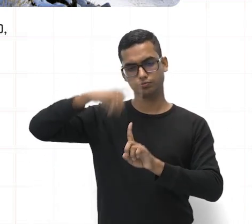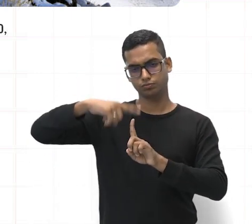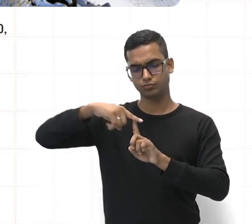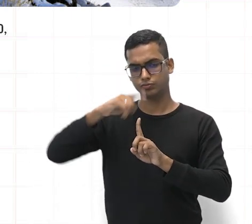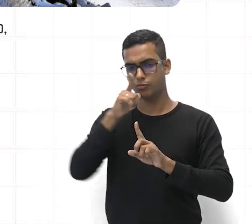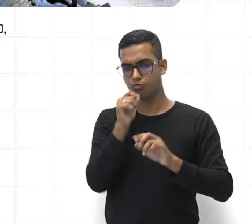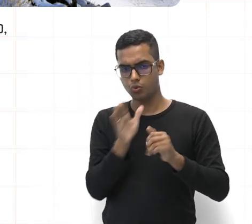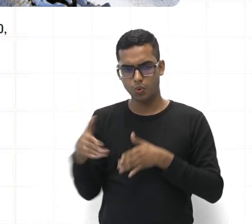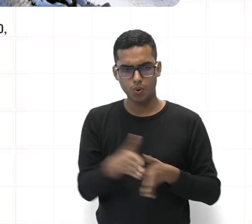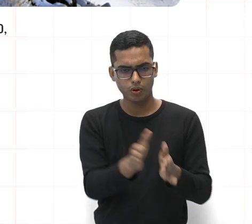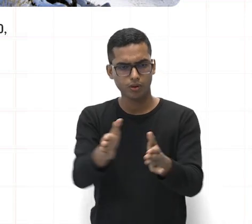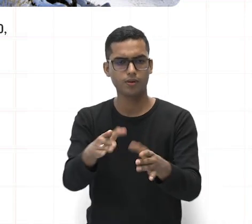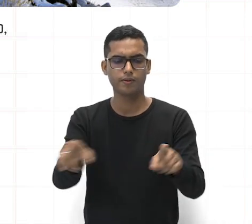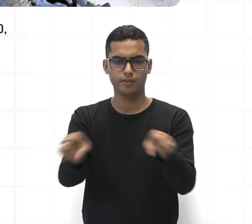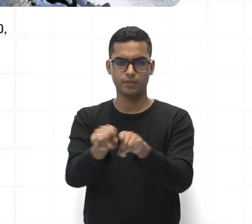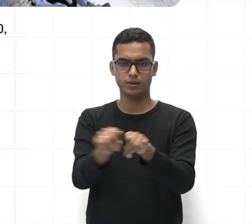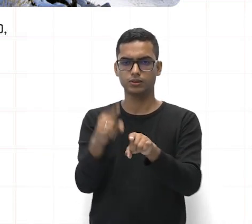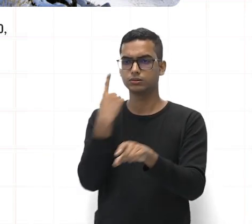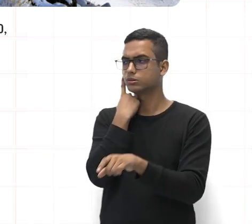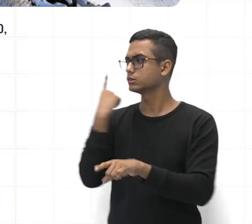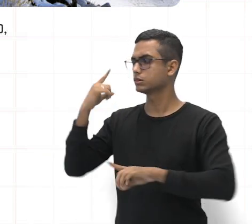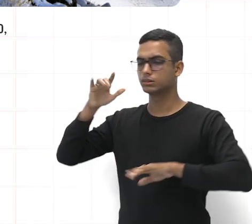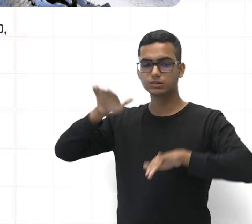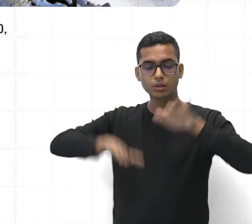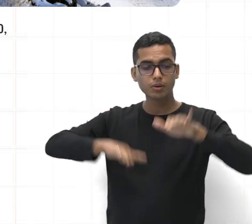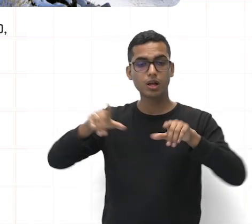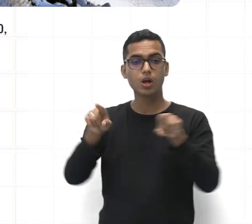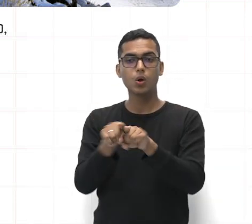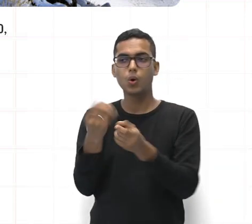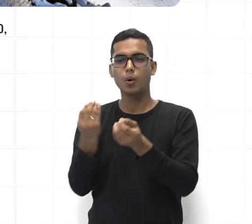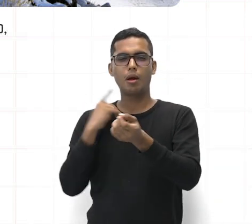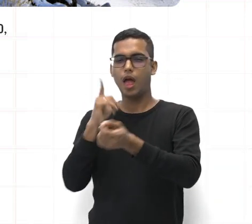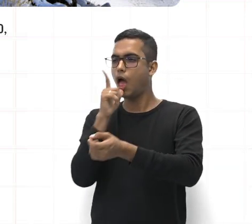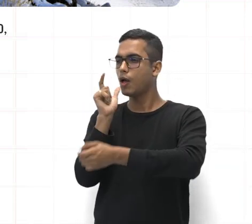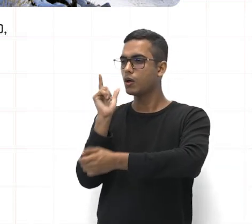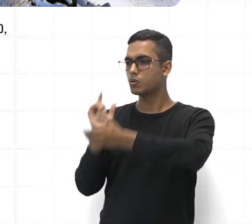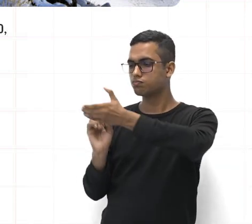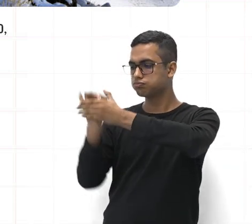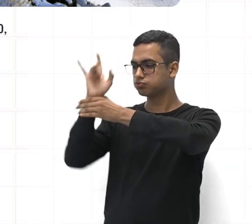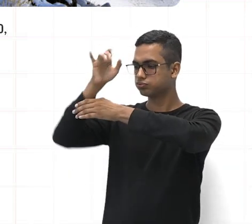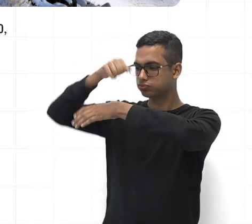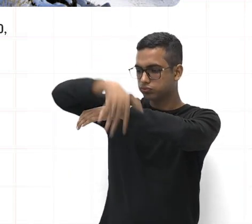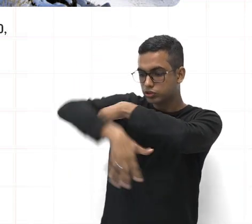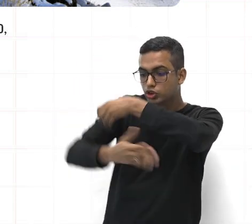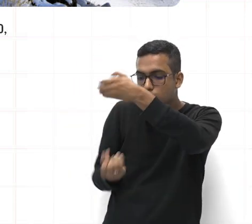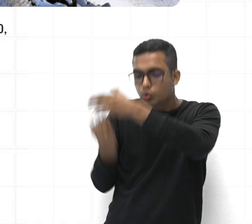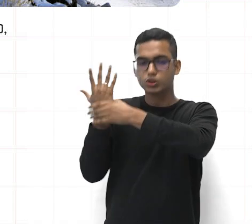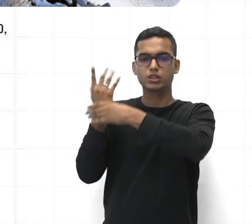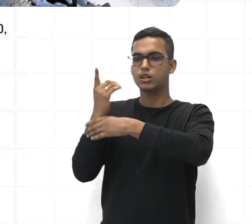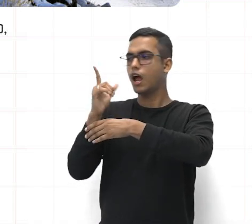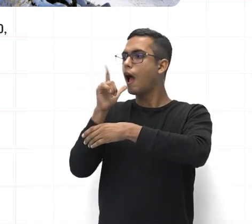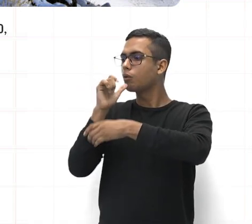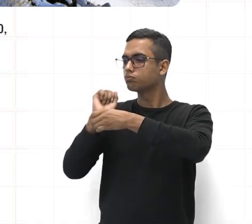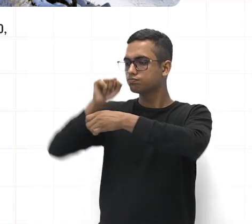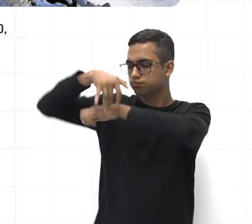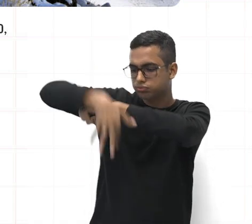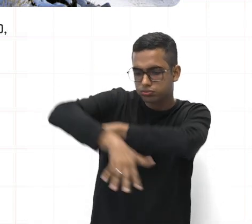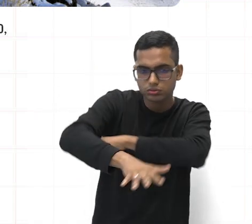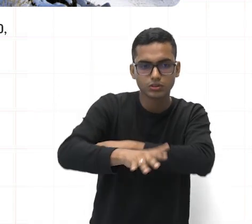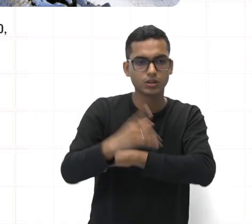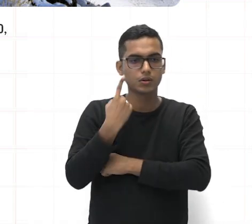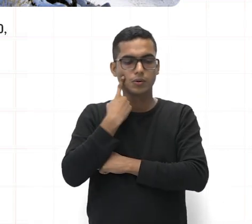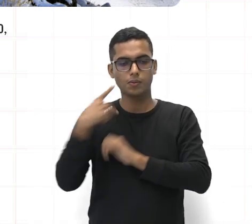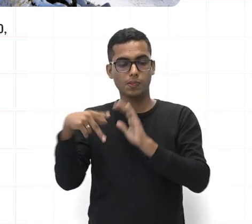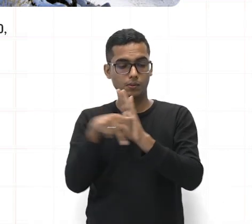rios, aí de acordo com essa fonte de abastecimento deles. Então, nós temos os rios que são chamados de